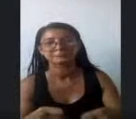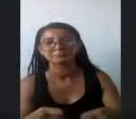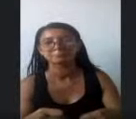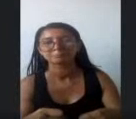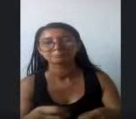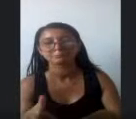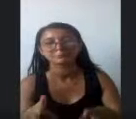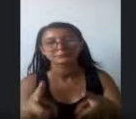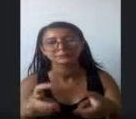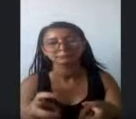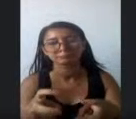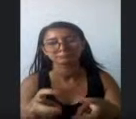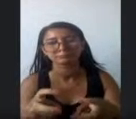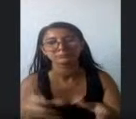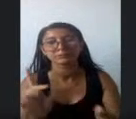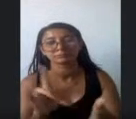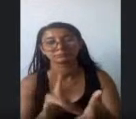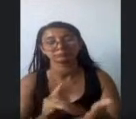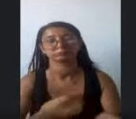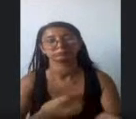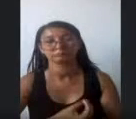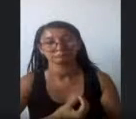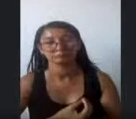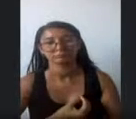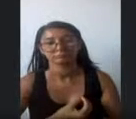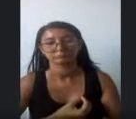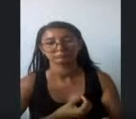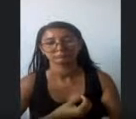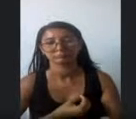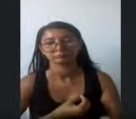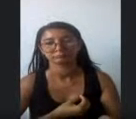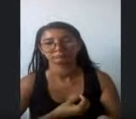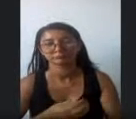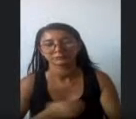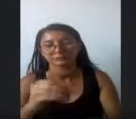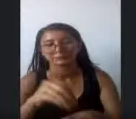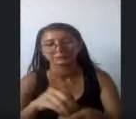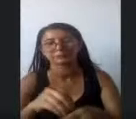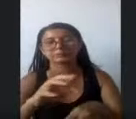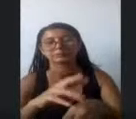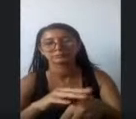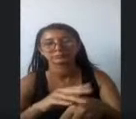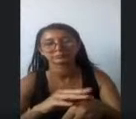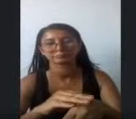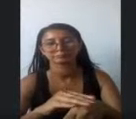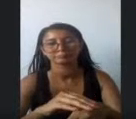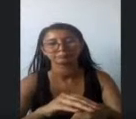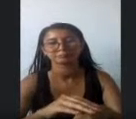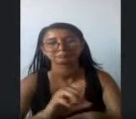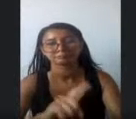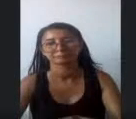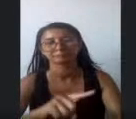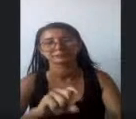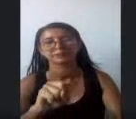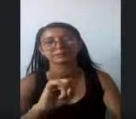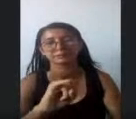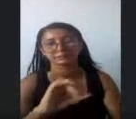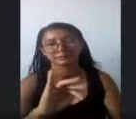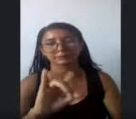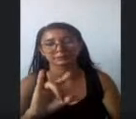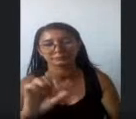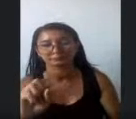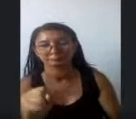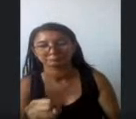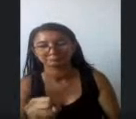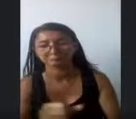gente intervir, e principalmente no contexto da sífilis. E foi isso que nós fizemos, né? A gente não fez uma notificação